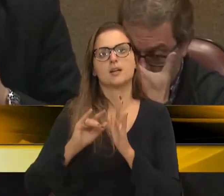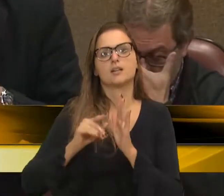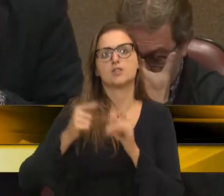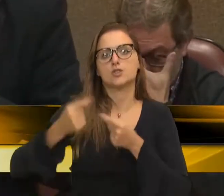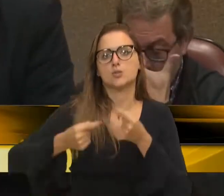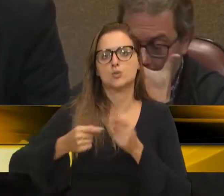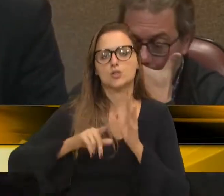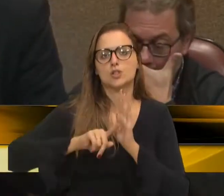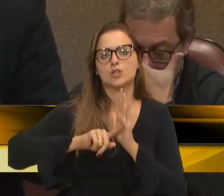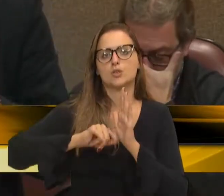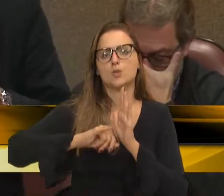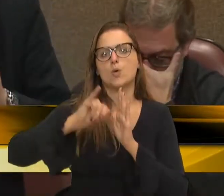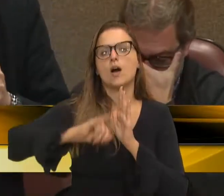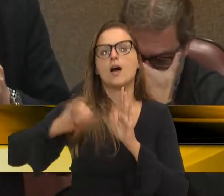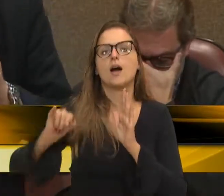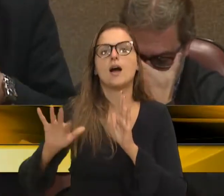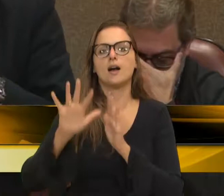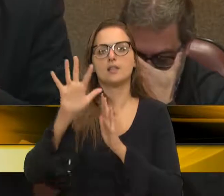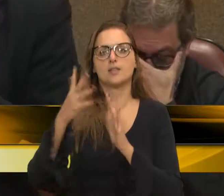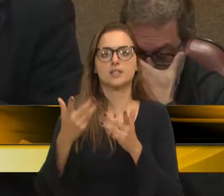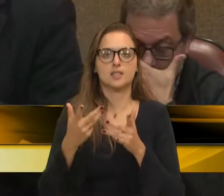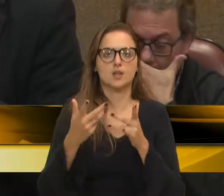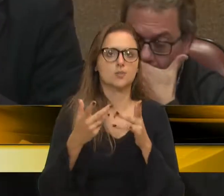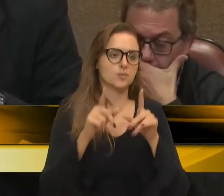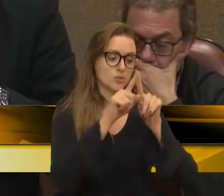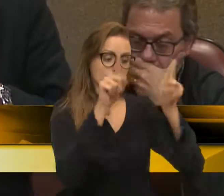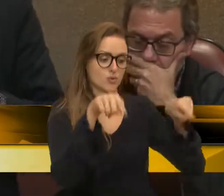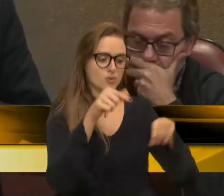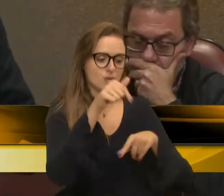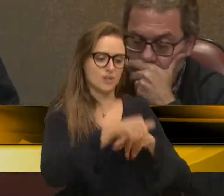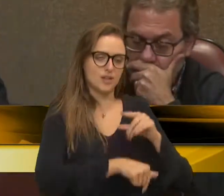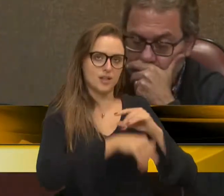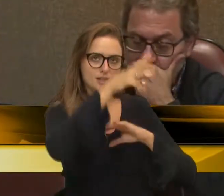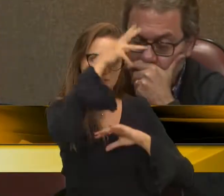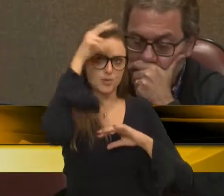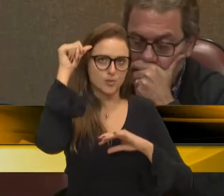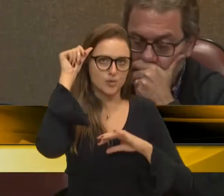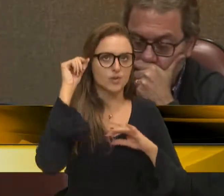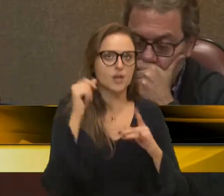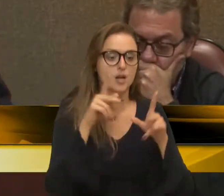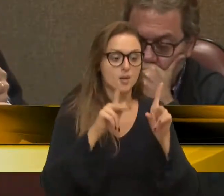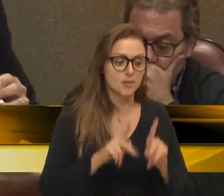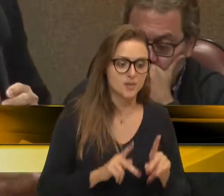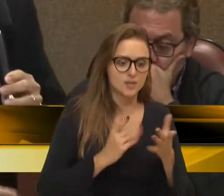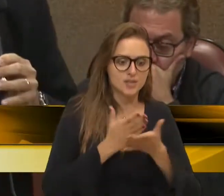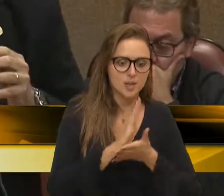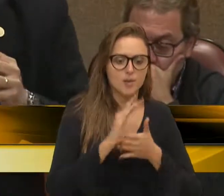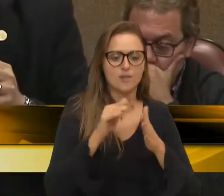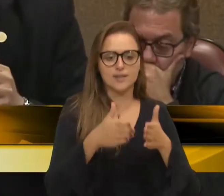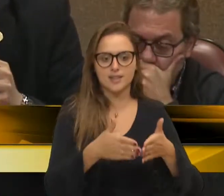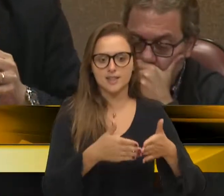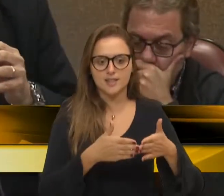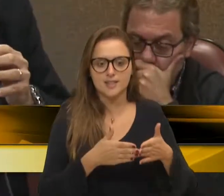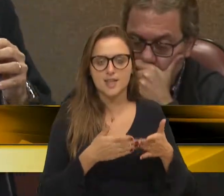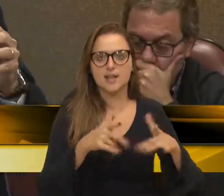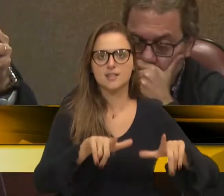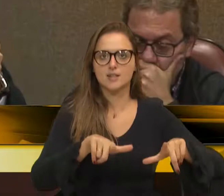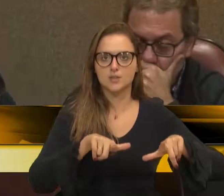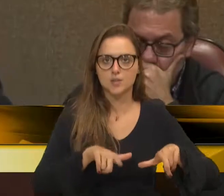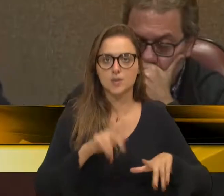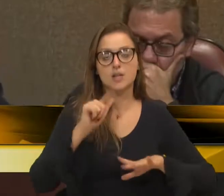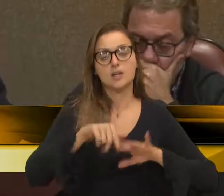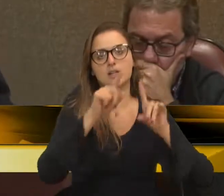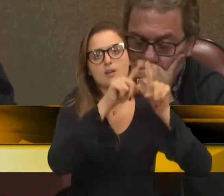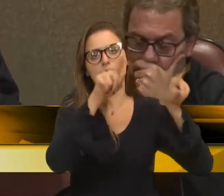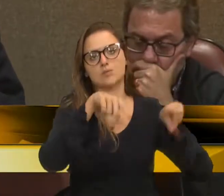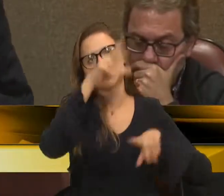inflacionário àqueles que prestam o serviço público, que aprovam as edificações, que dão as licenças, os alvarás, que são os